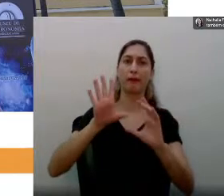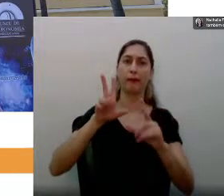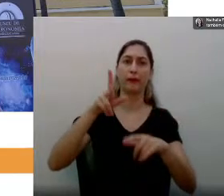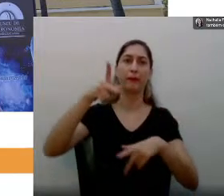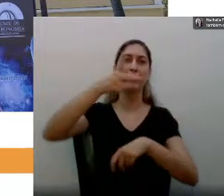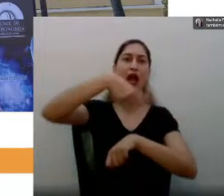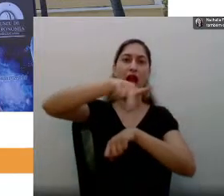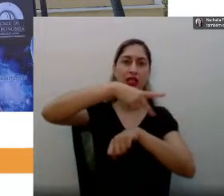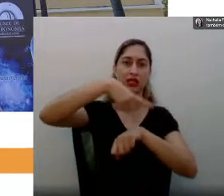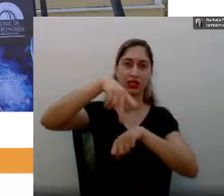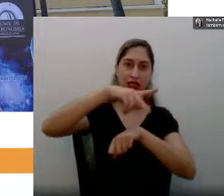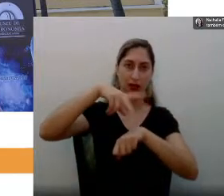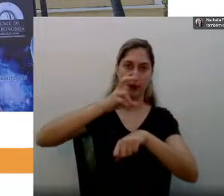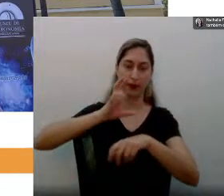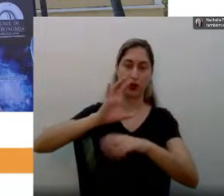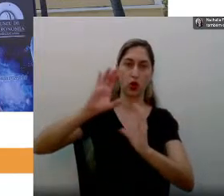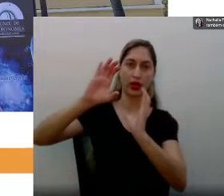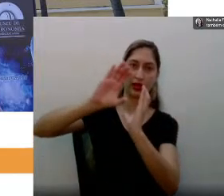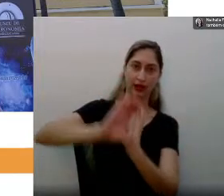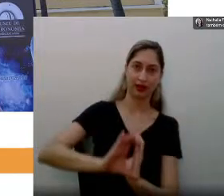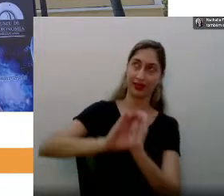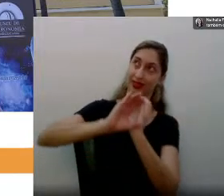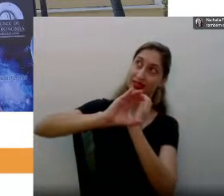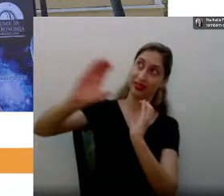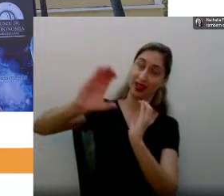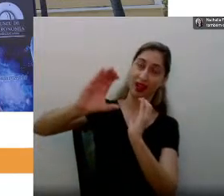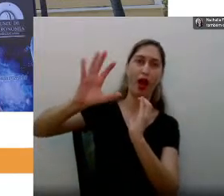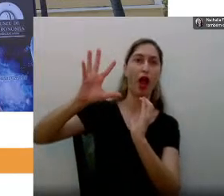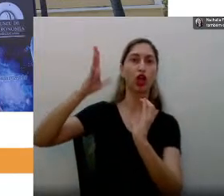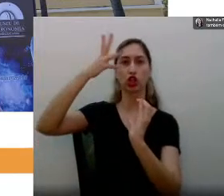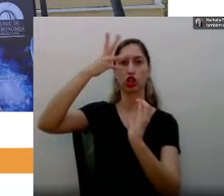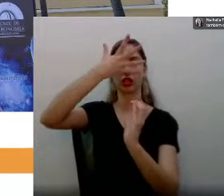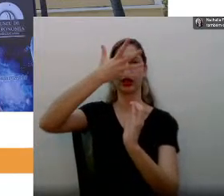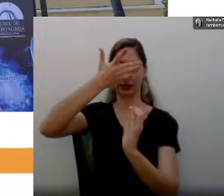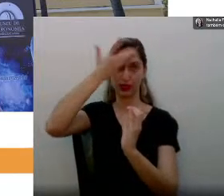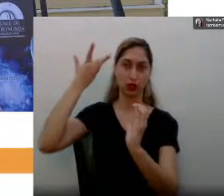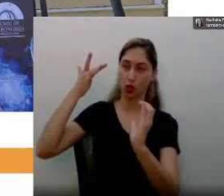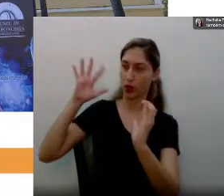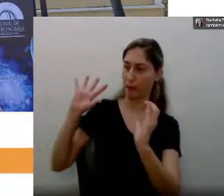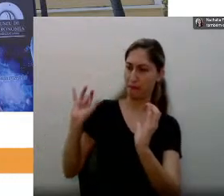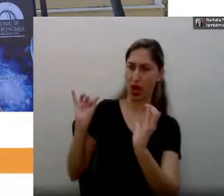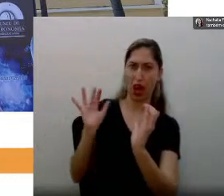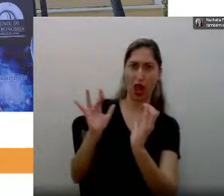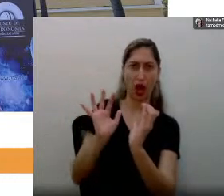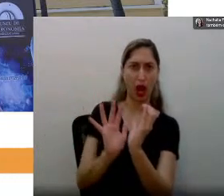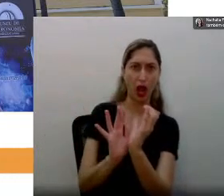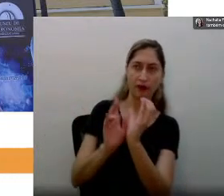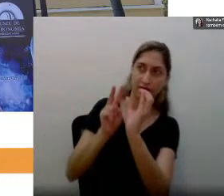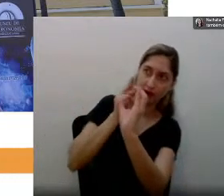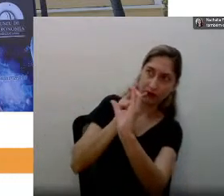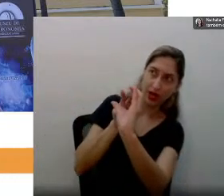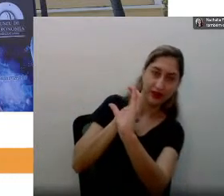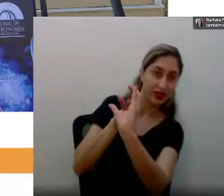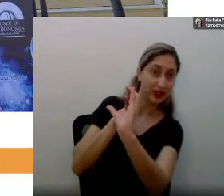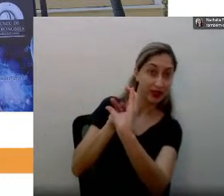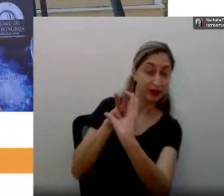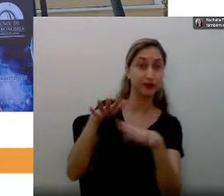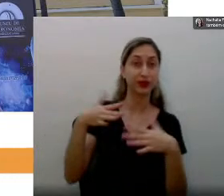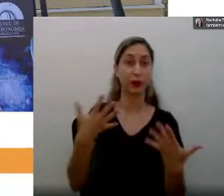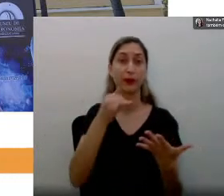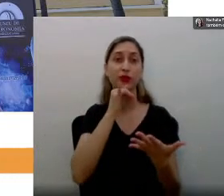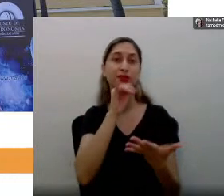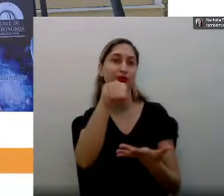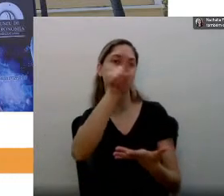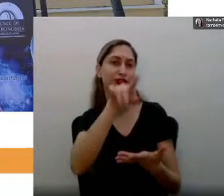o fato de você ir no espaço do conhecimento UFMG né quando a gente tava aberto chegar lá e fazer observação nosso telescópio né então